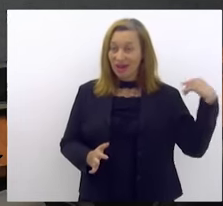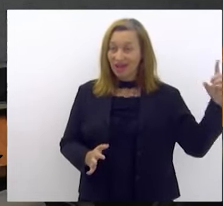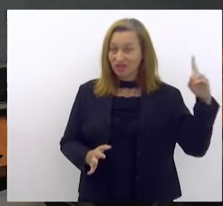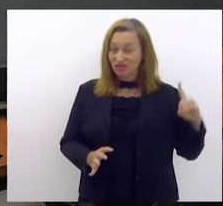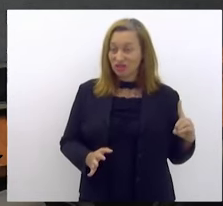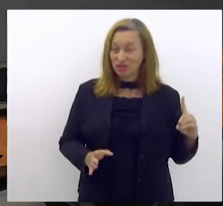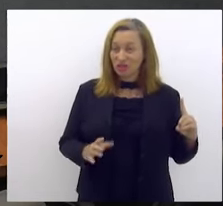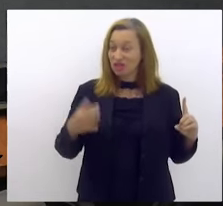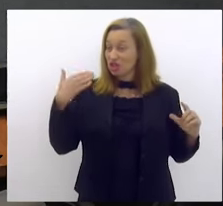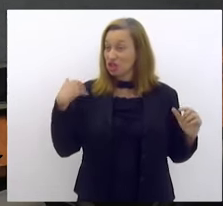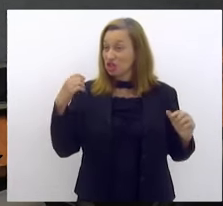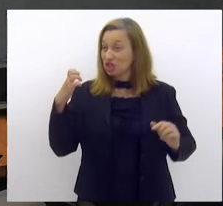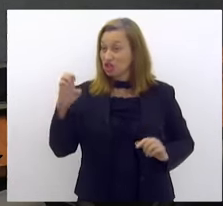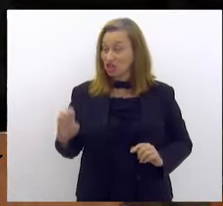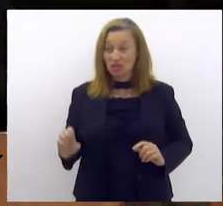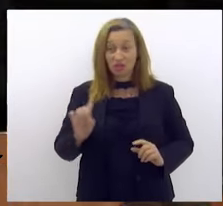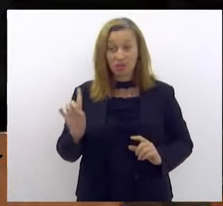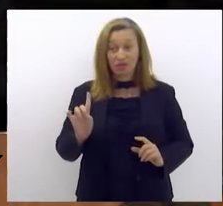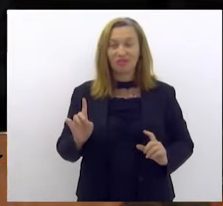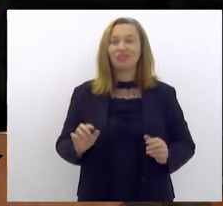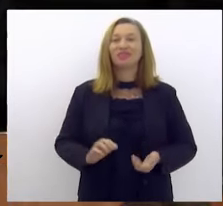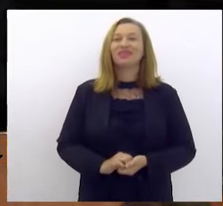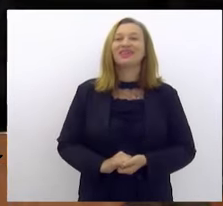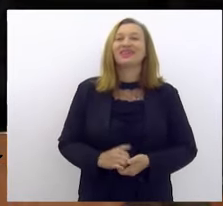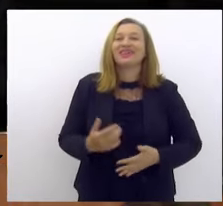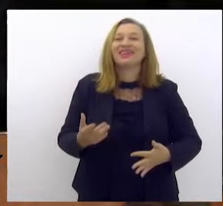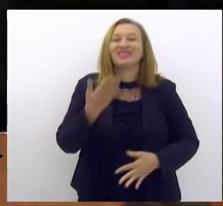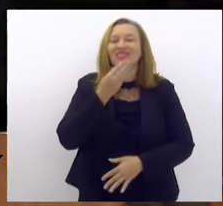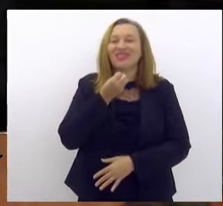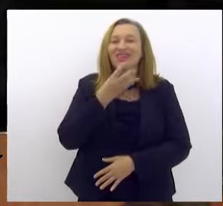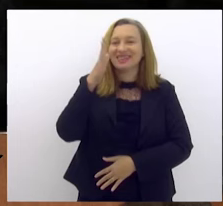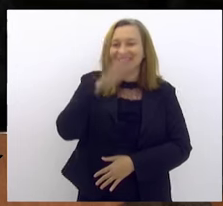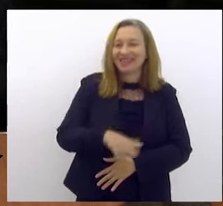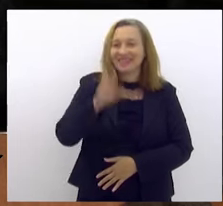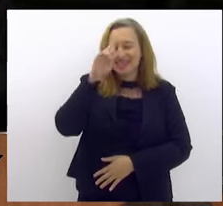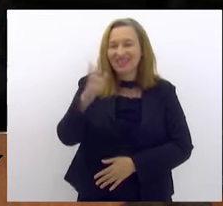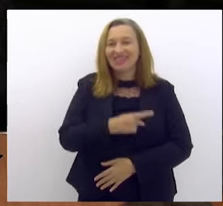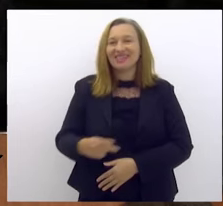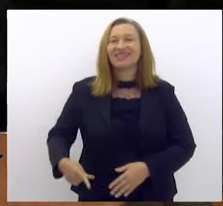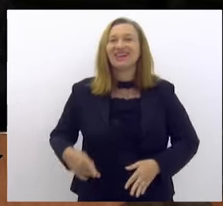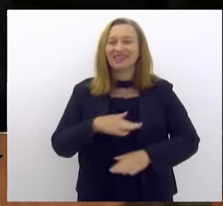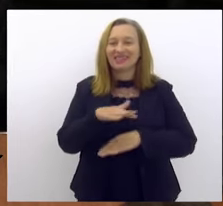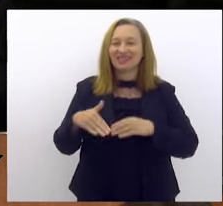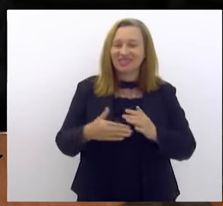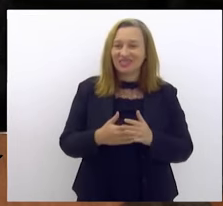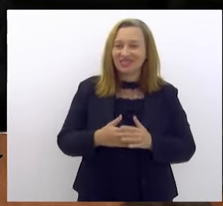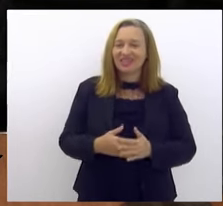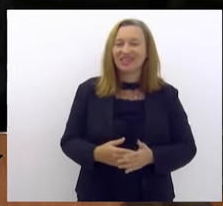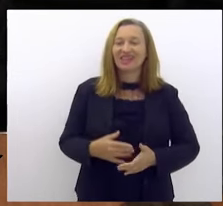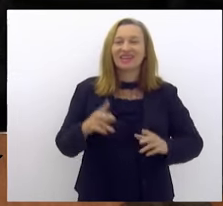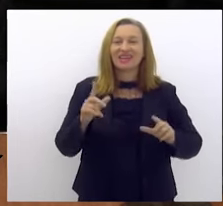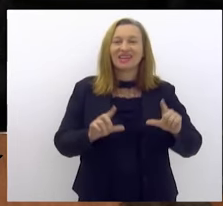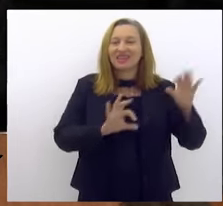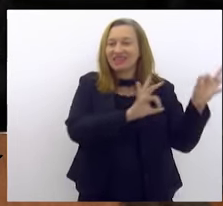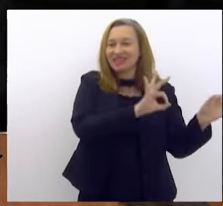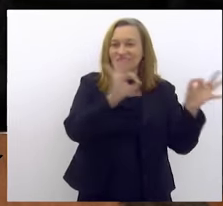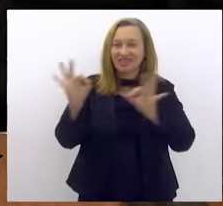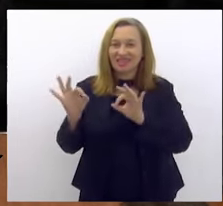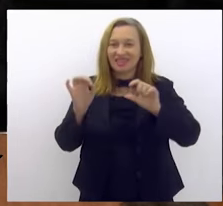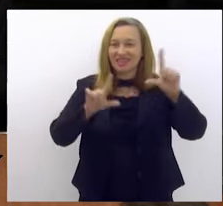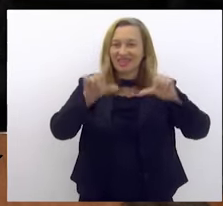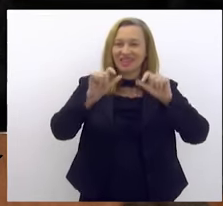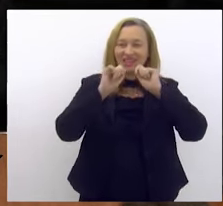Boa tarde, presidente, nobres colegas parlamentares, público presente e quem nos assiste pela TV